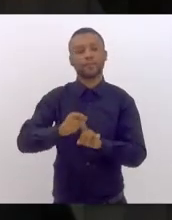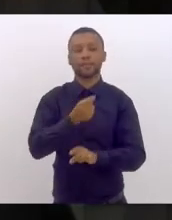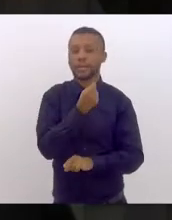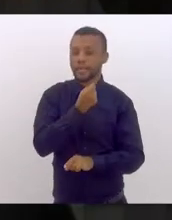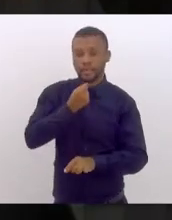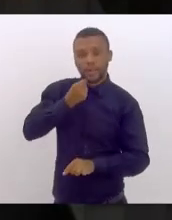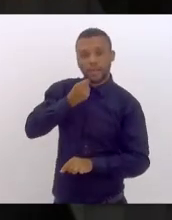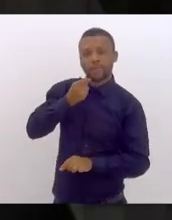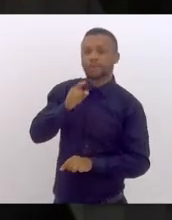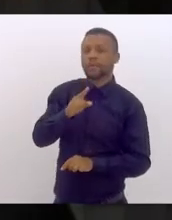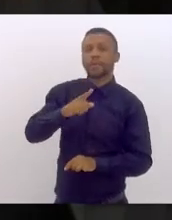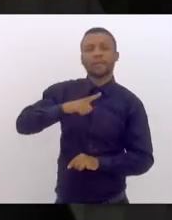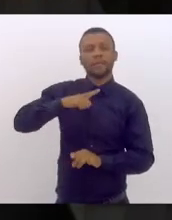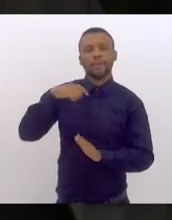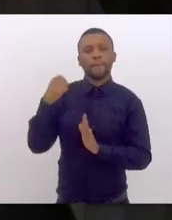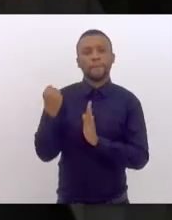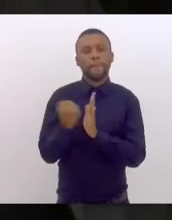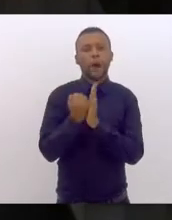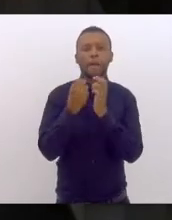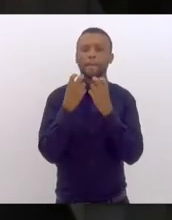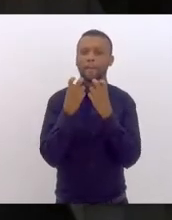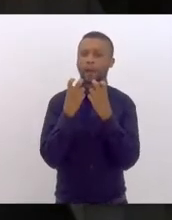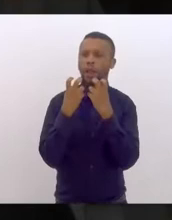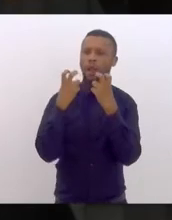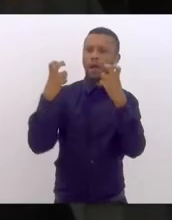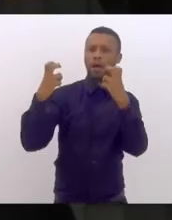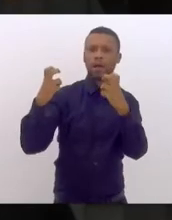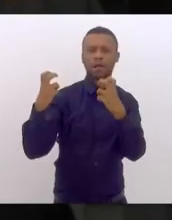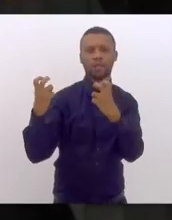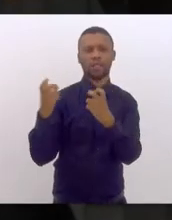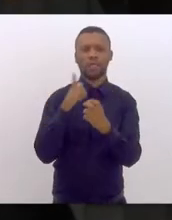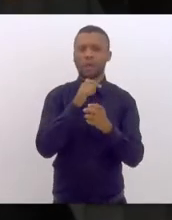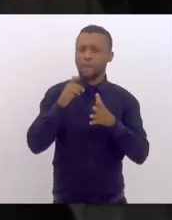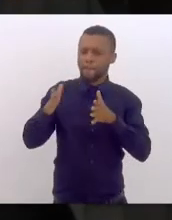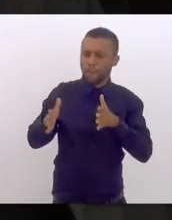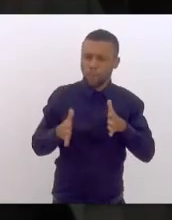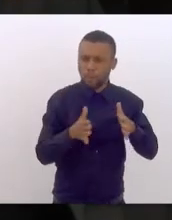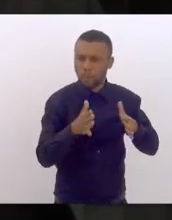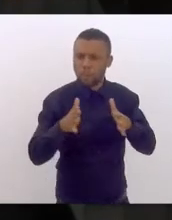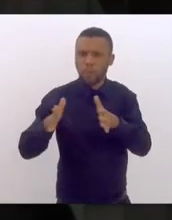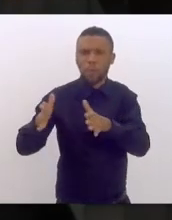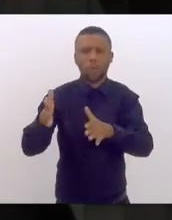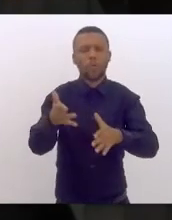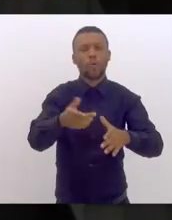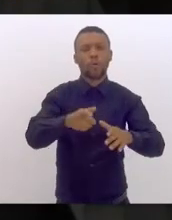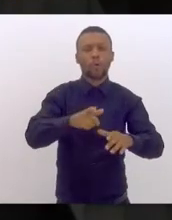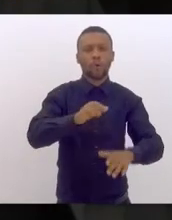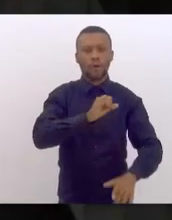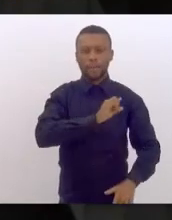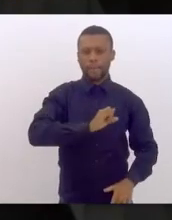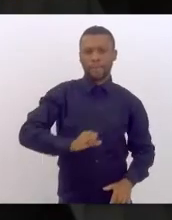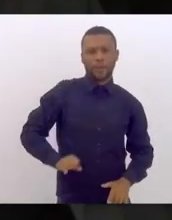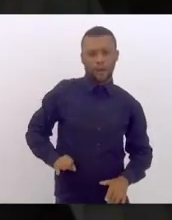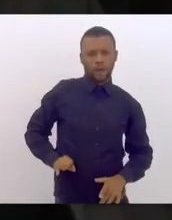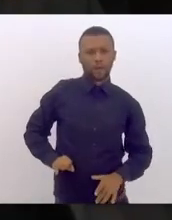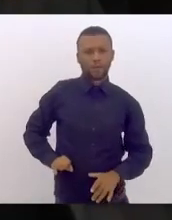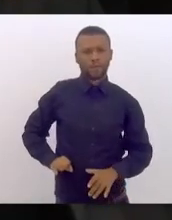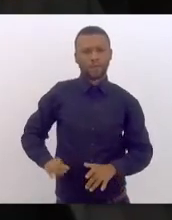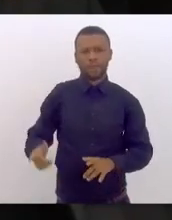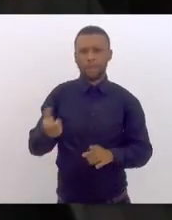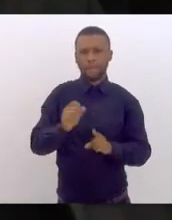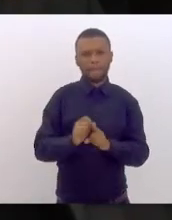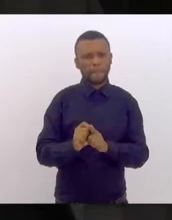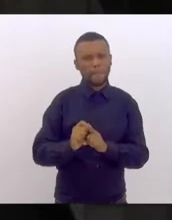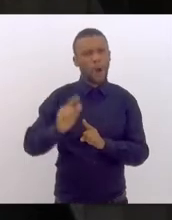o famoso grito do Ipiranga famoso laço chora Isto é